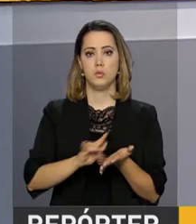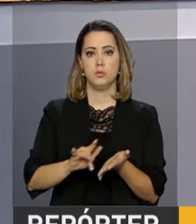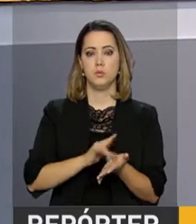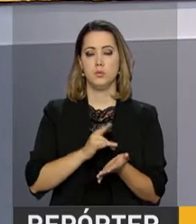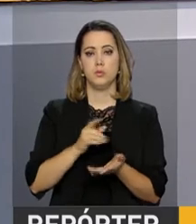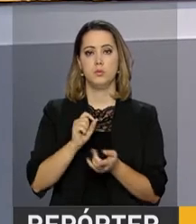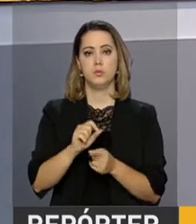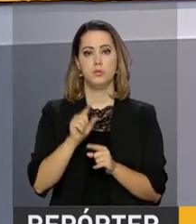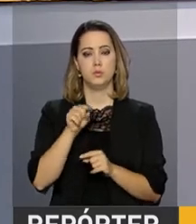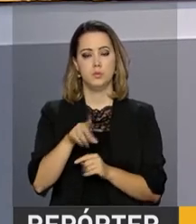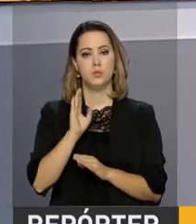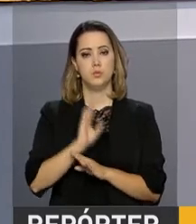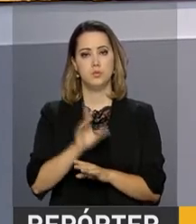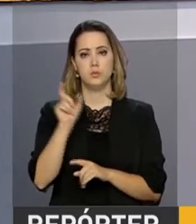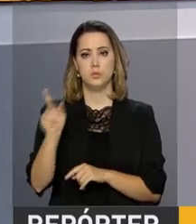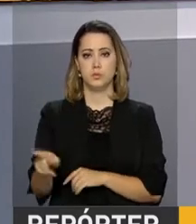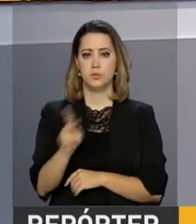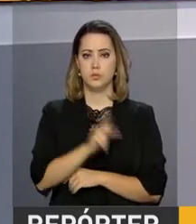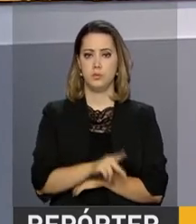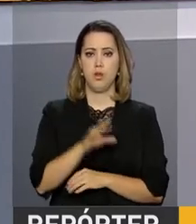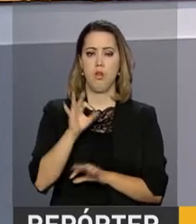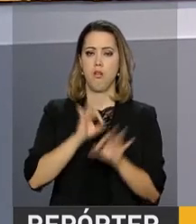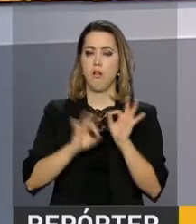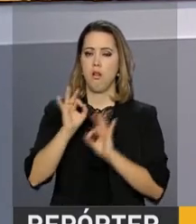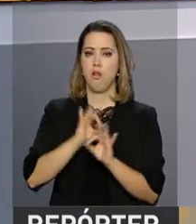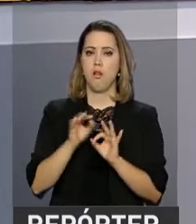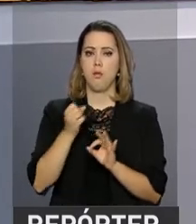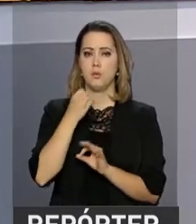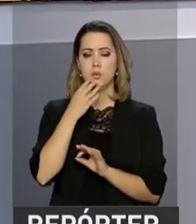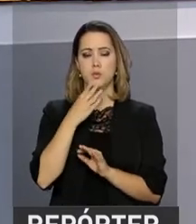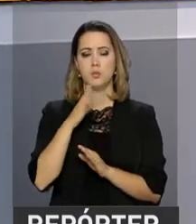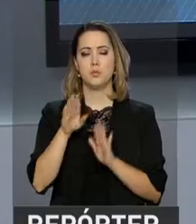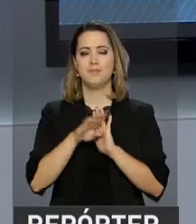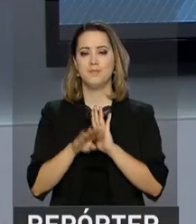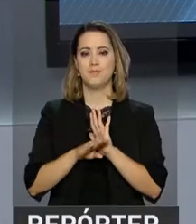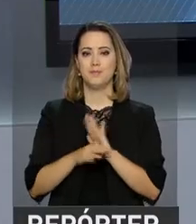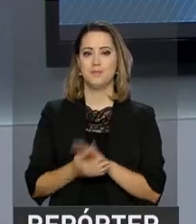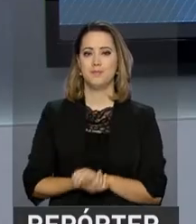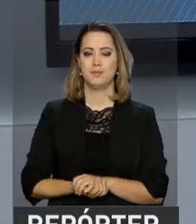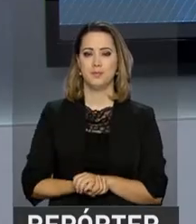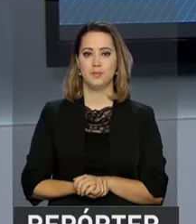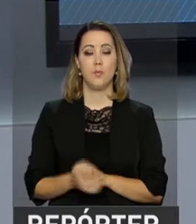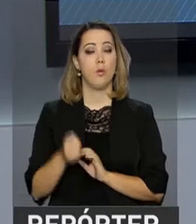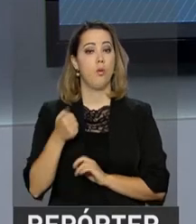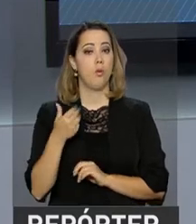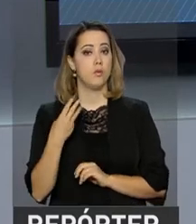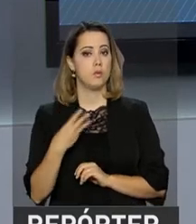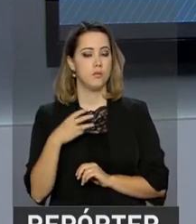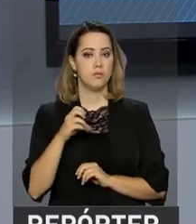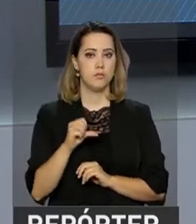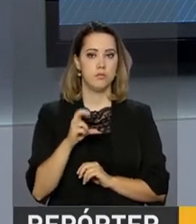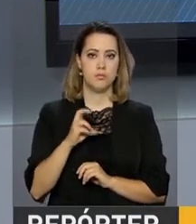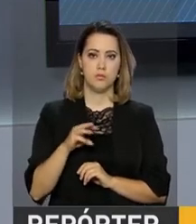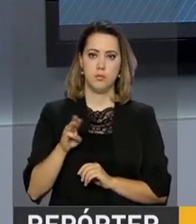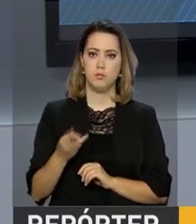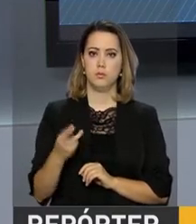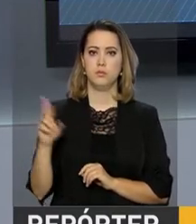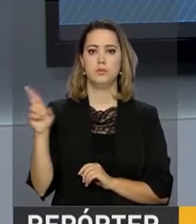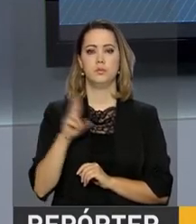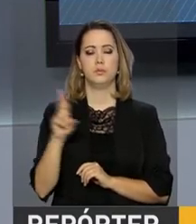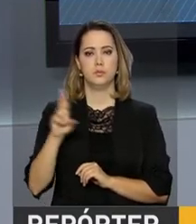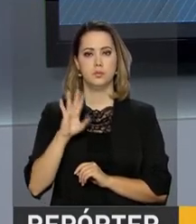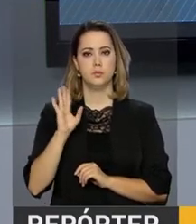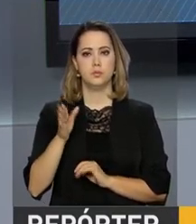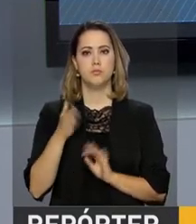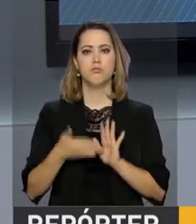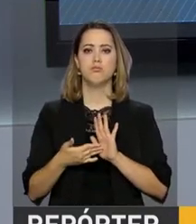das boas práticas que ajuda professores a montar em bons projetos quase 395 milhões de